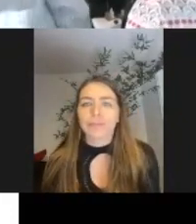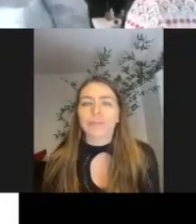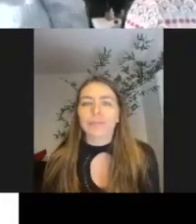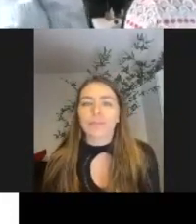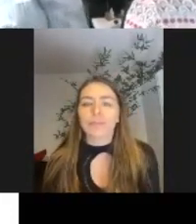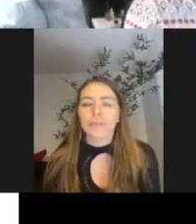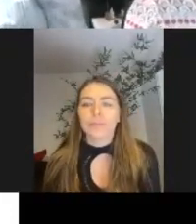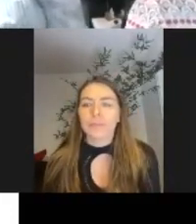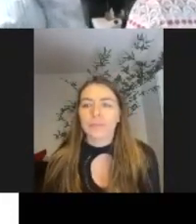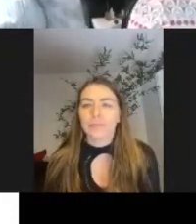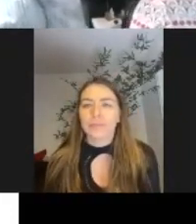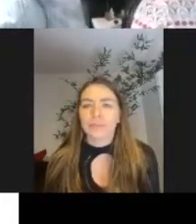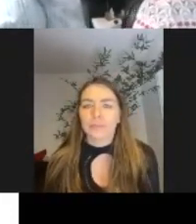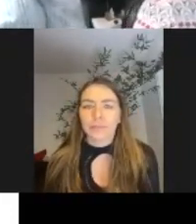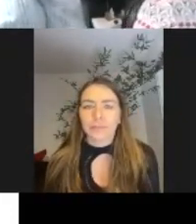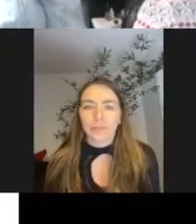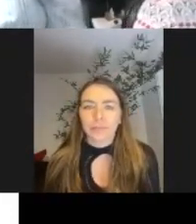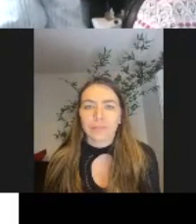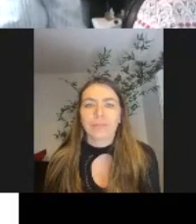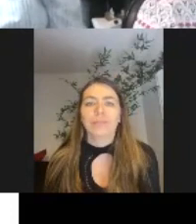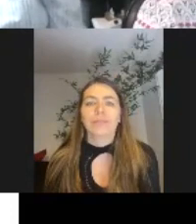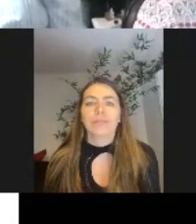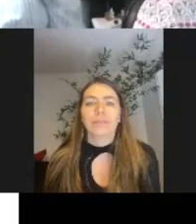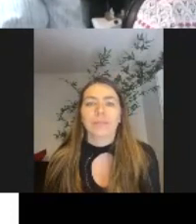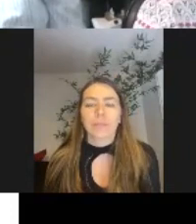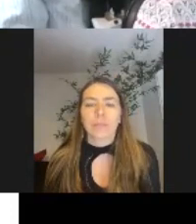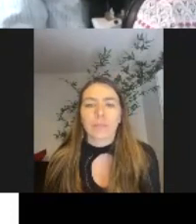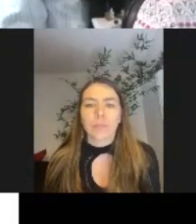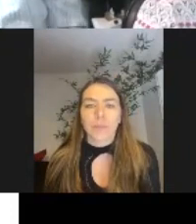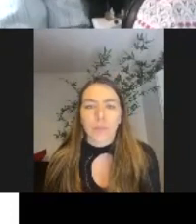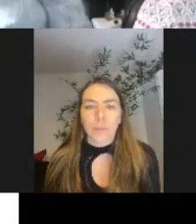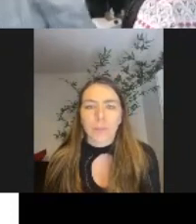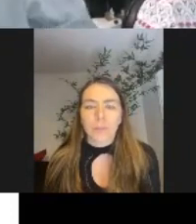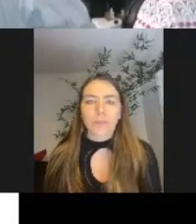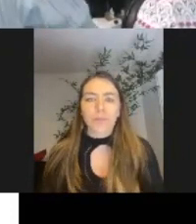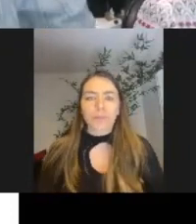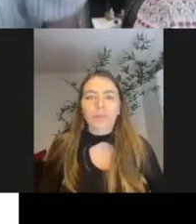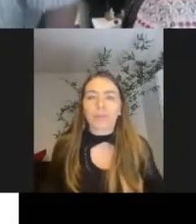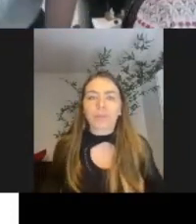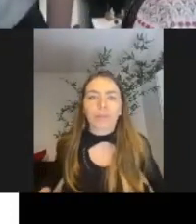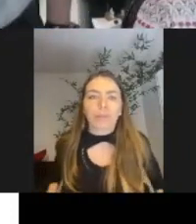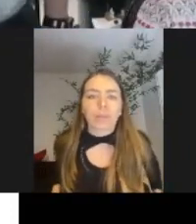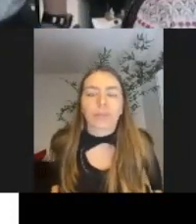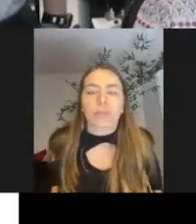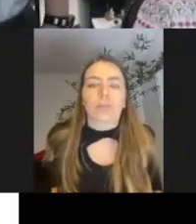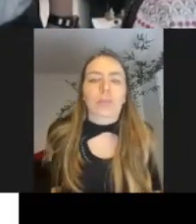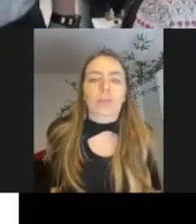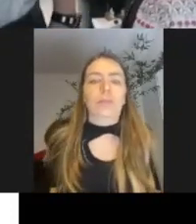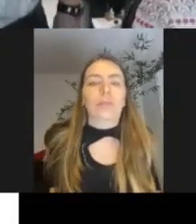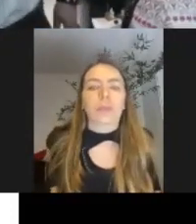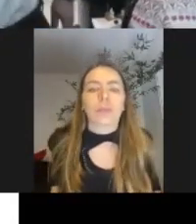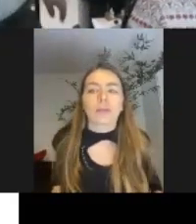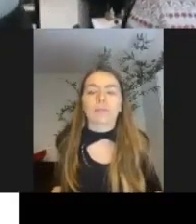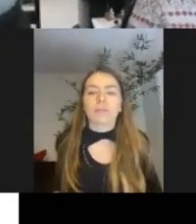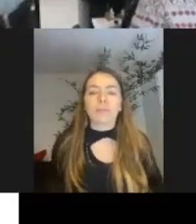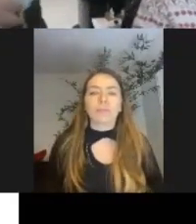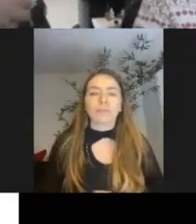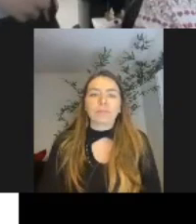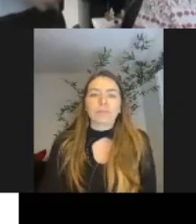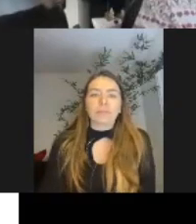aula vai ser na terça-feira que vem, às 5 horas da tarde, de novo. E aí a gente vai poder